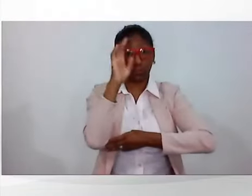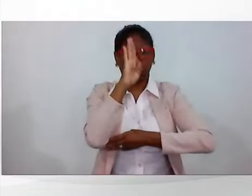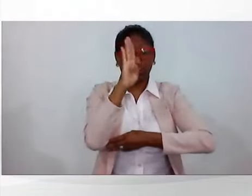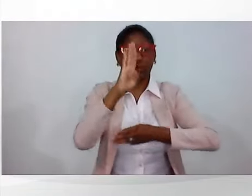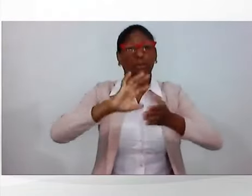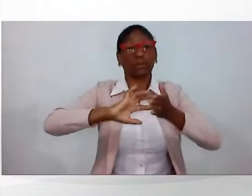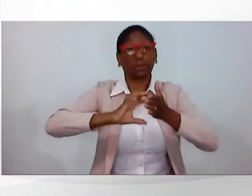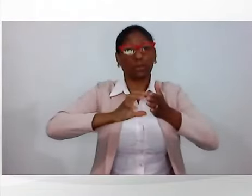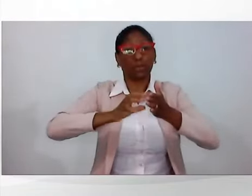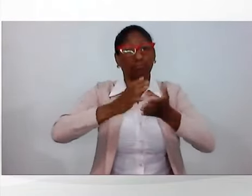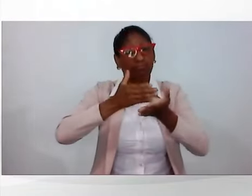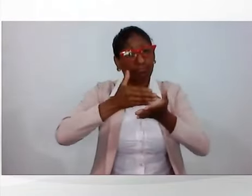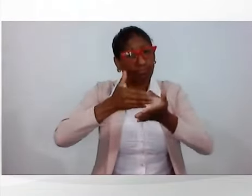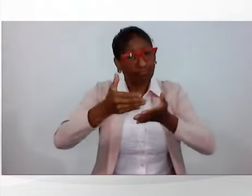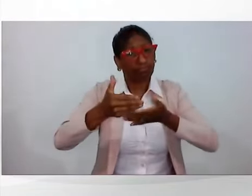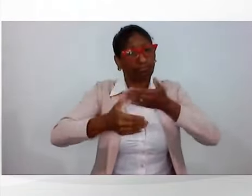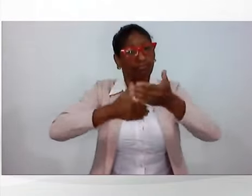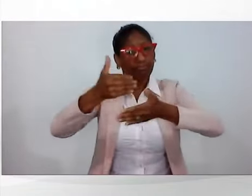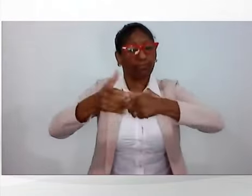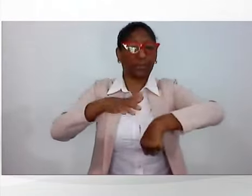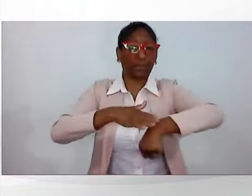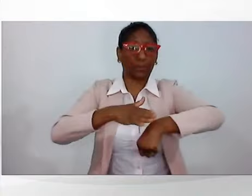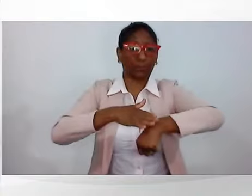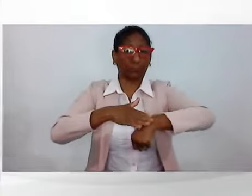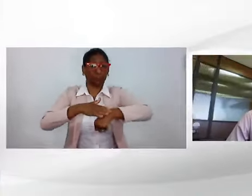nós viemos acompanhando ao longo do tempo.